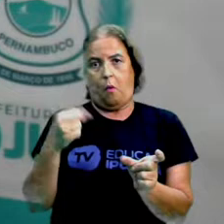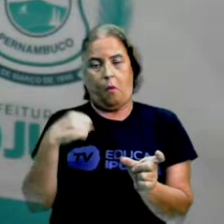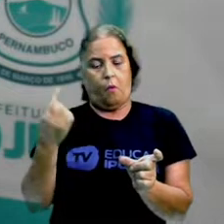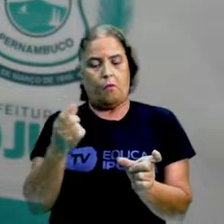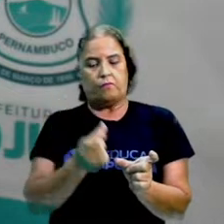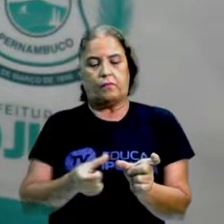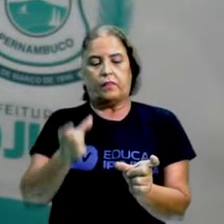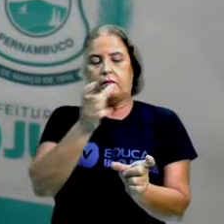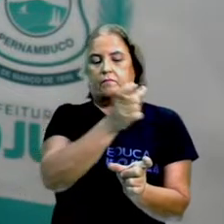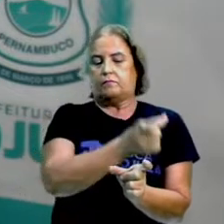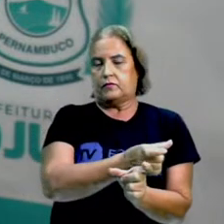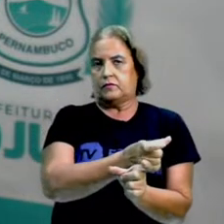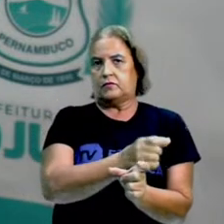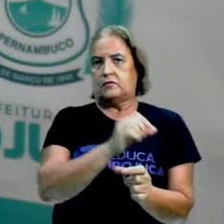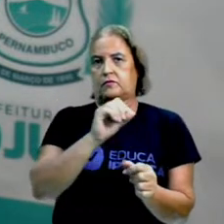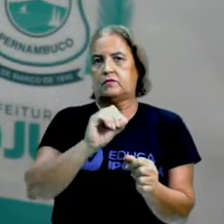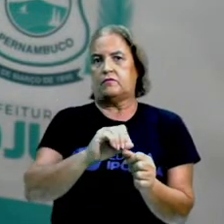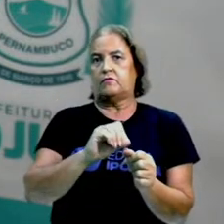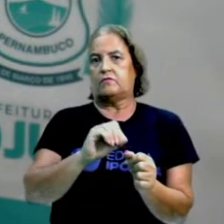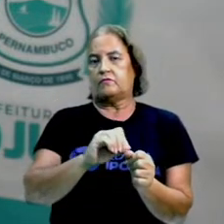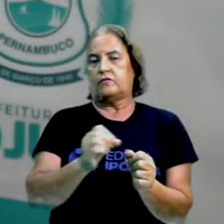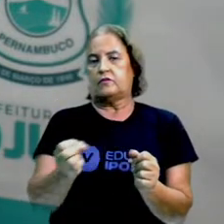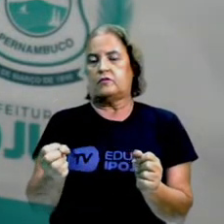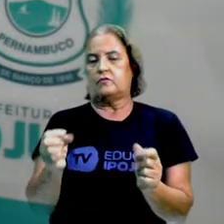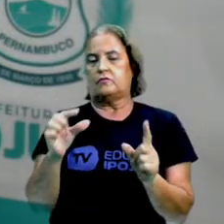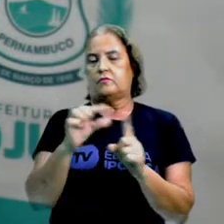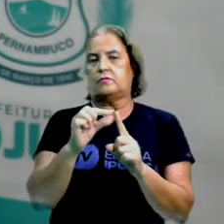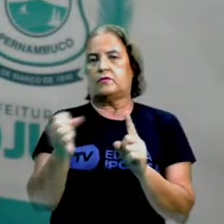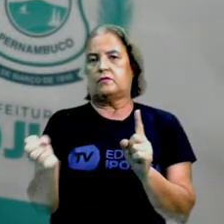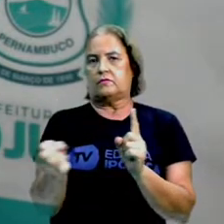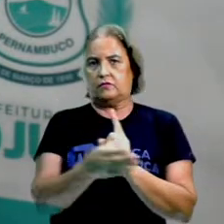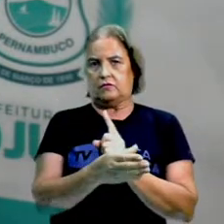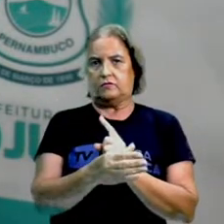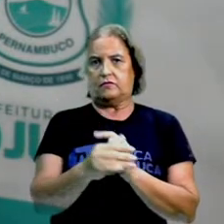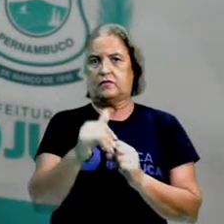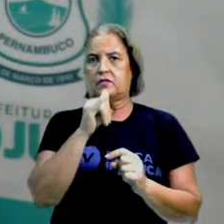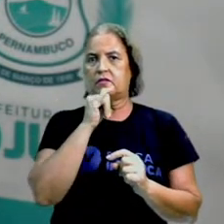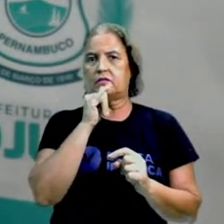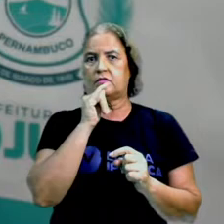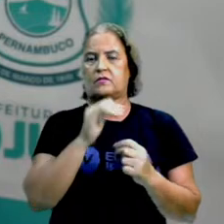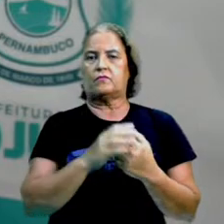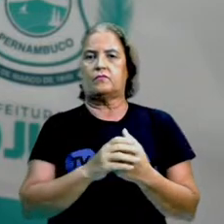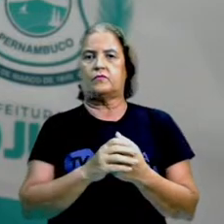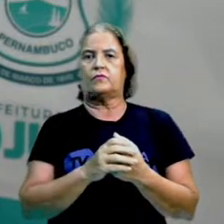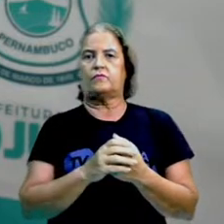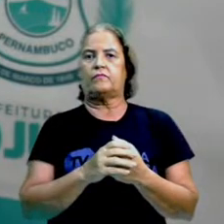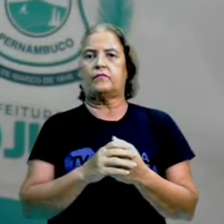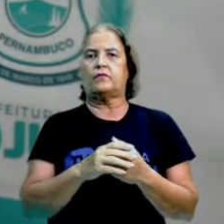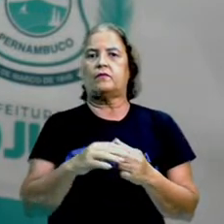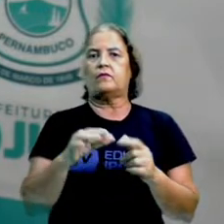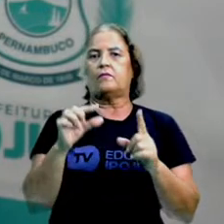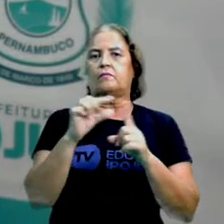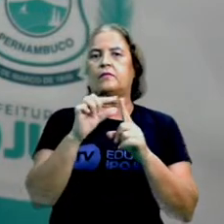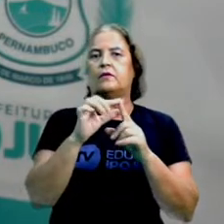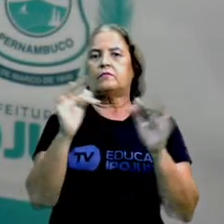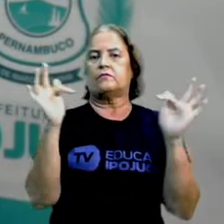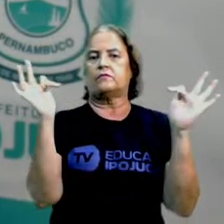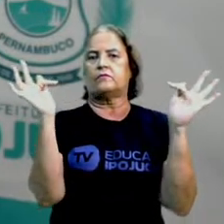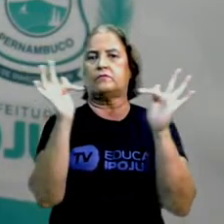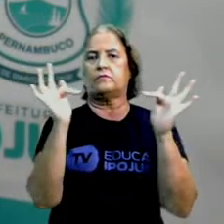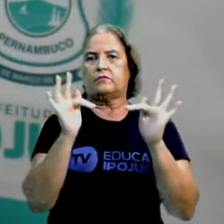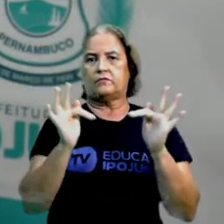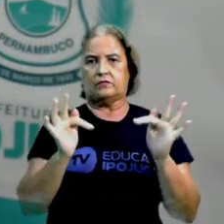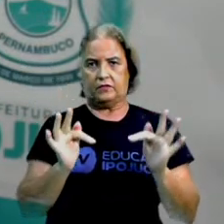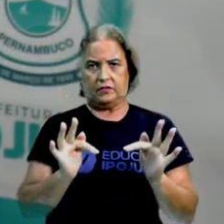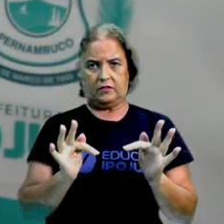origem a uma outra palavra. Exemplo em português. Nós temos aqui a palavra feliz, que eu posso